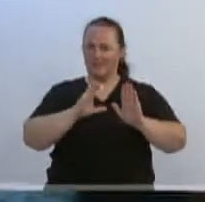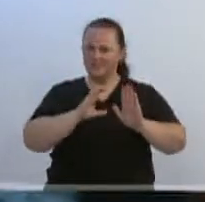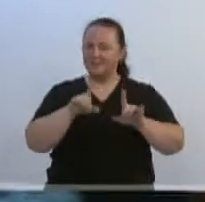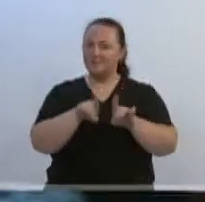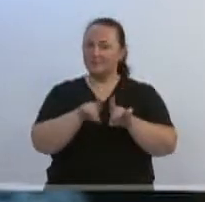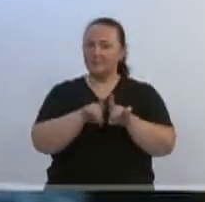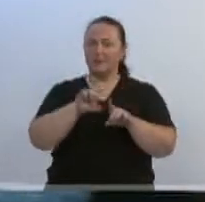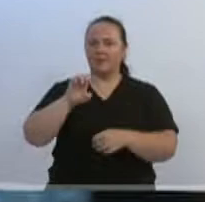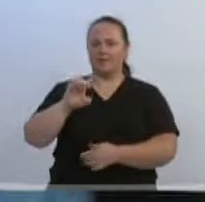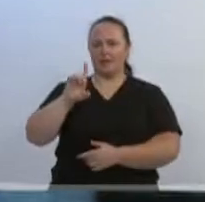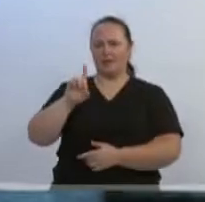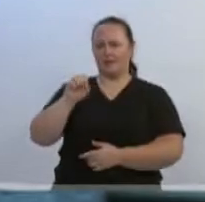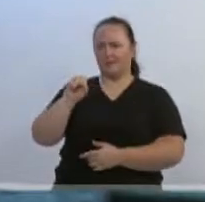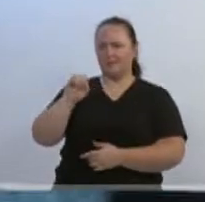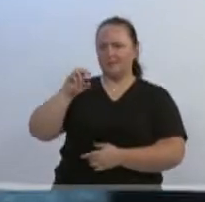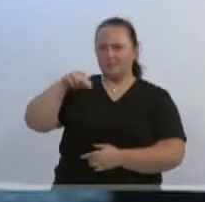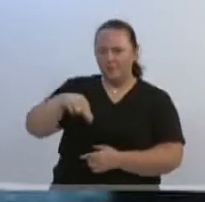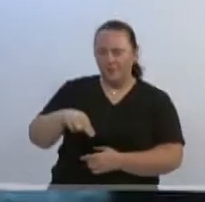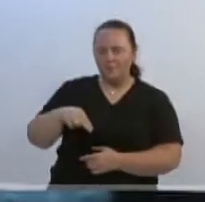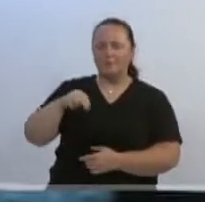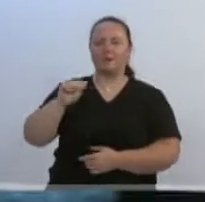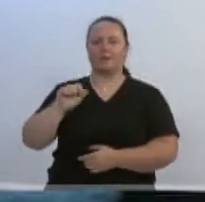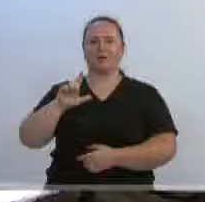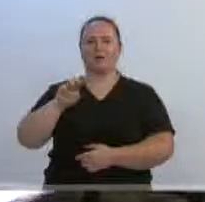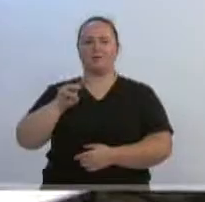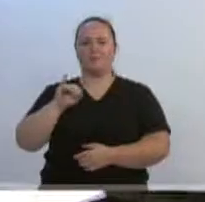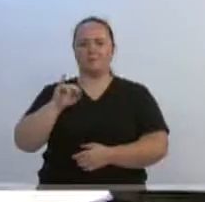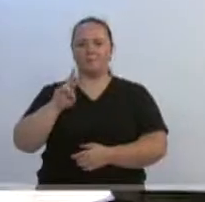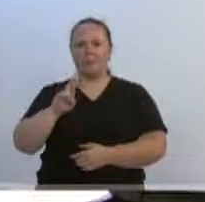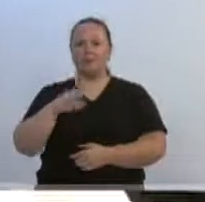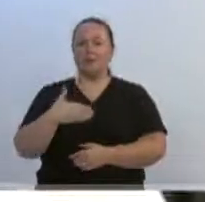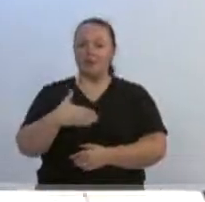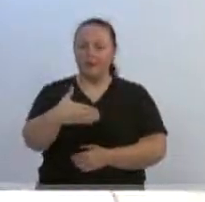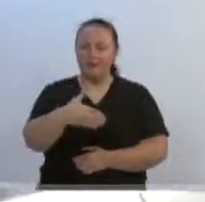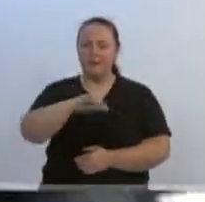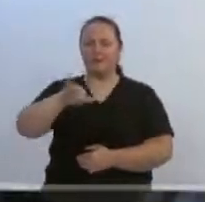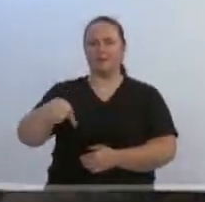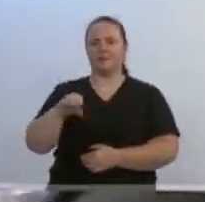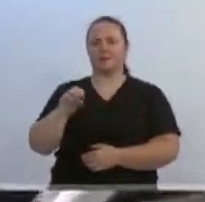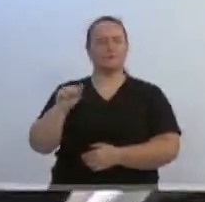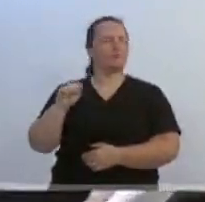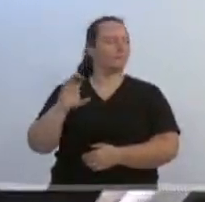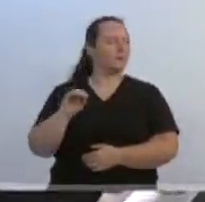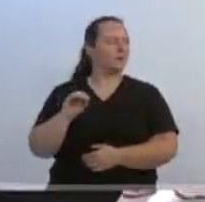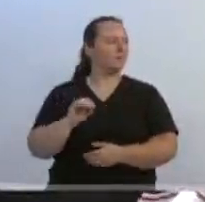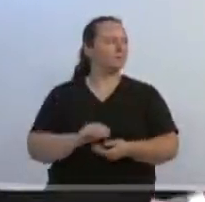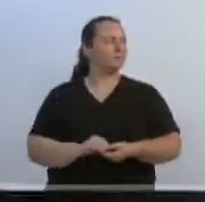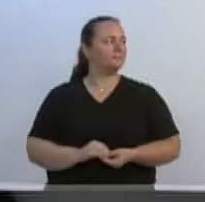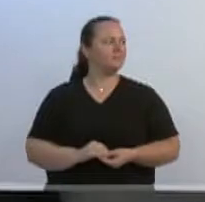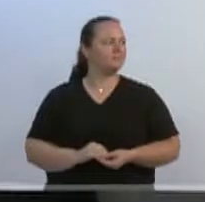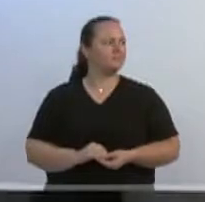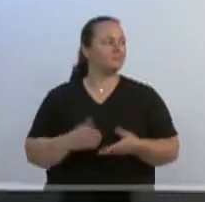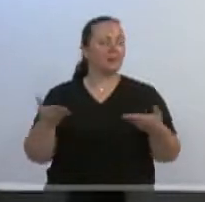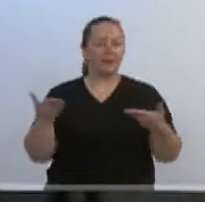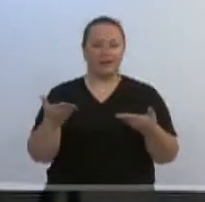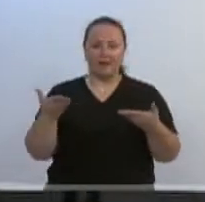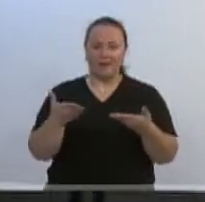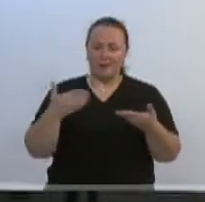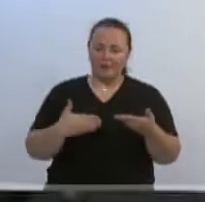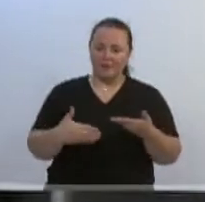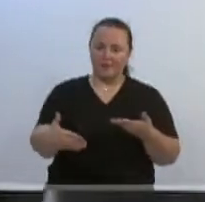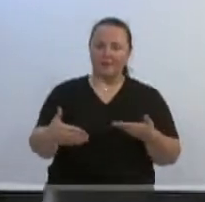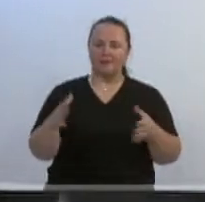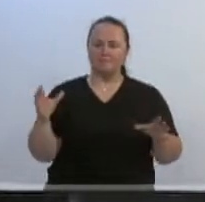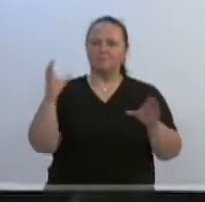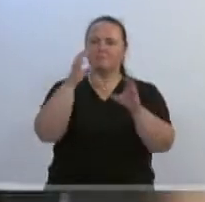edson ricardo e almir frança eo atual joão carlos com um único que atualmente que tem 23 grandes